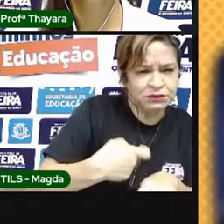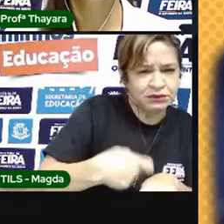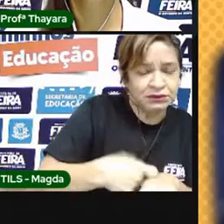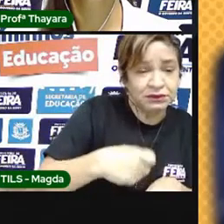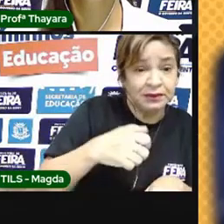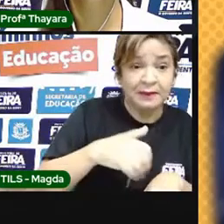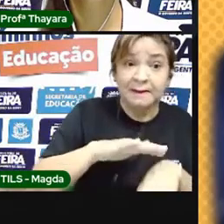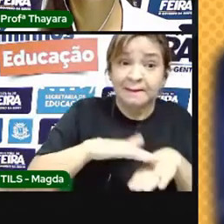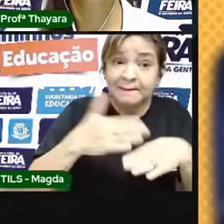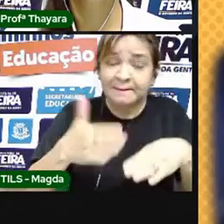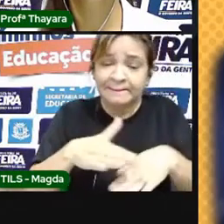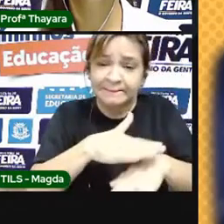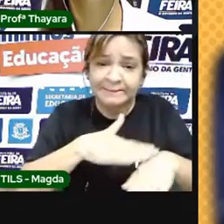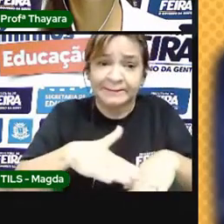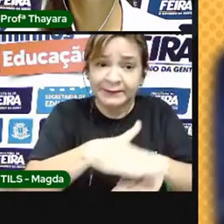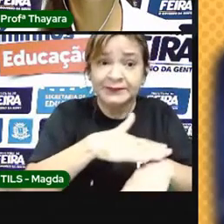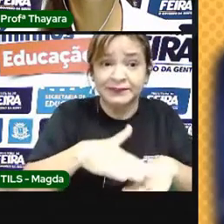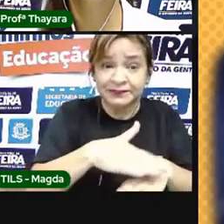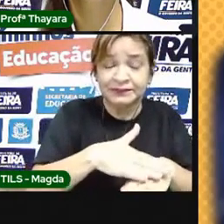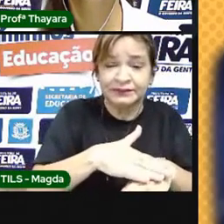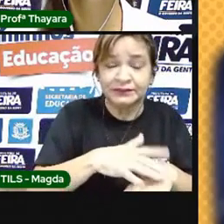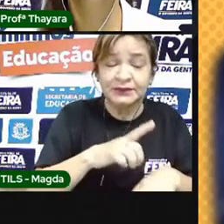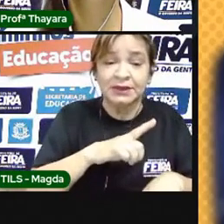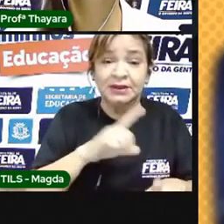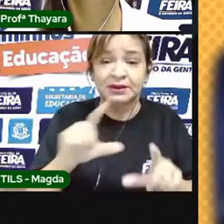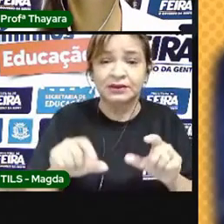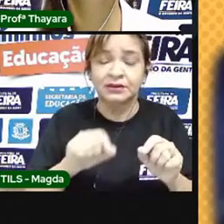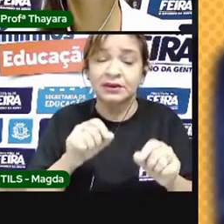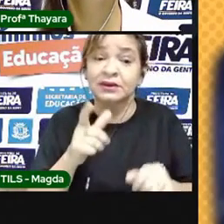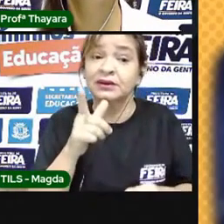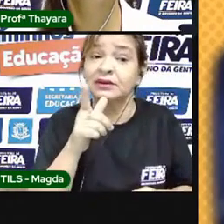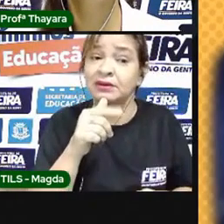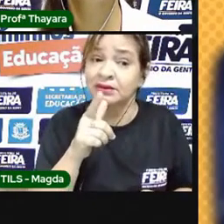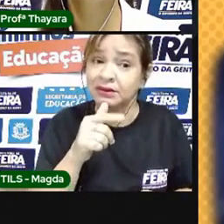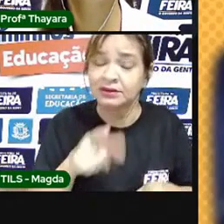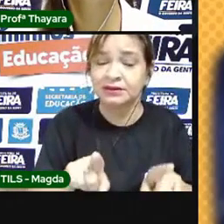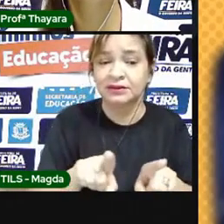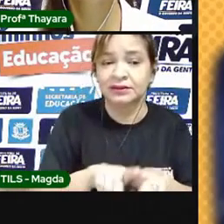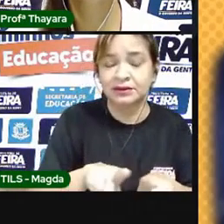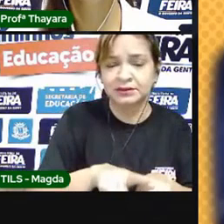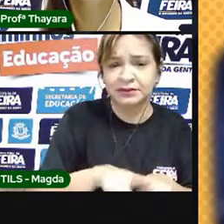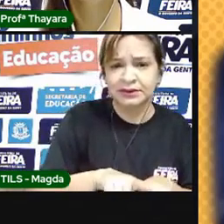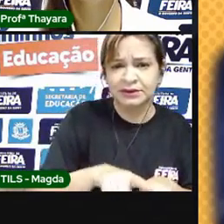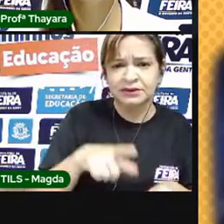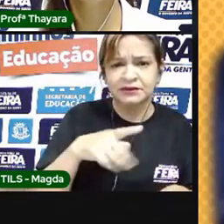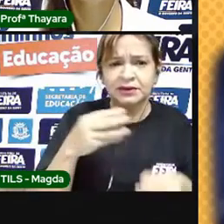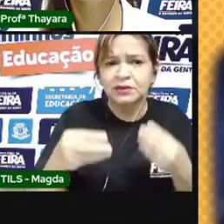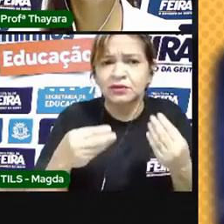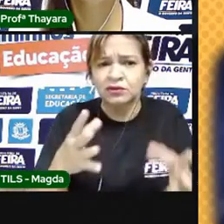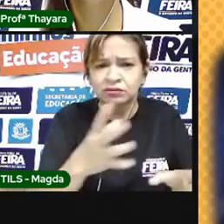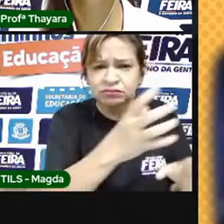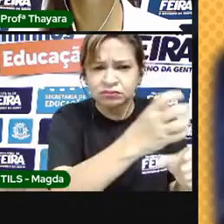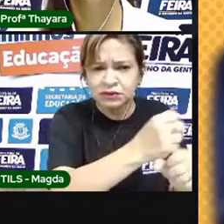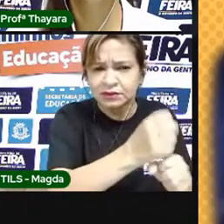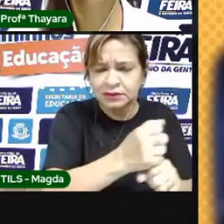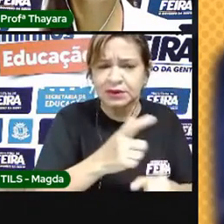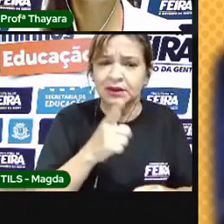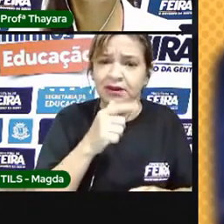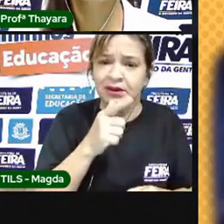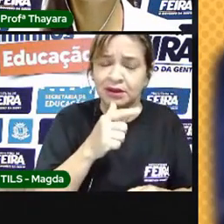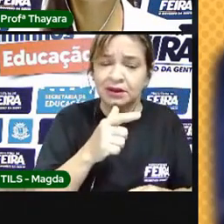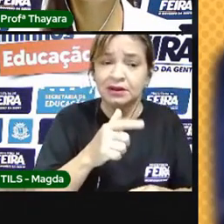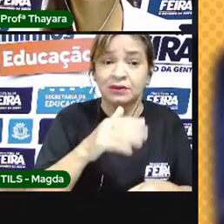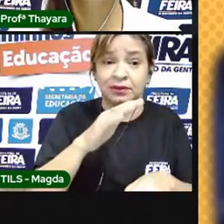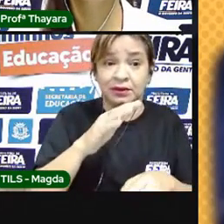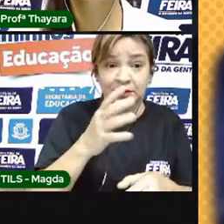superfície é formada na sua maior parte de água. Se tivéssemos como somar o material da superfície da Terra